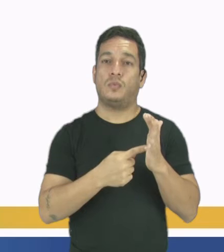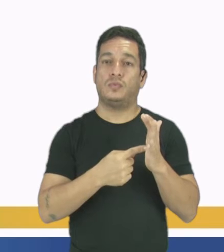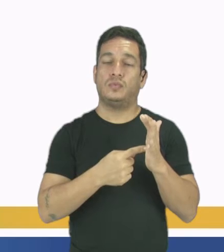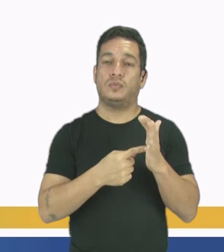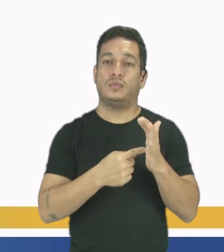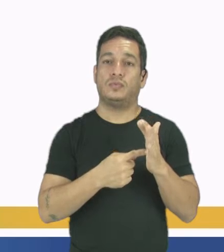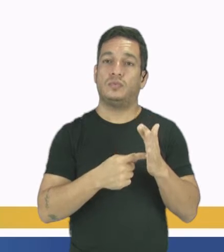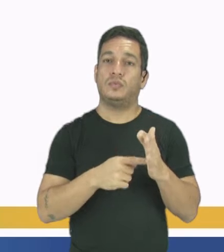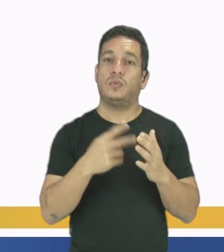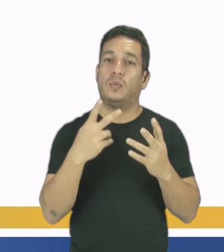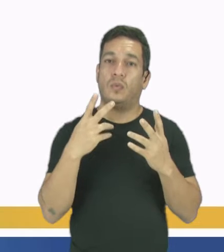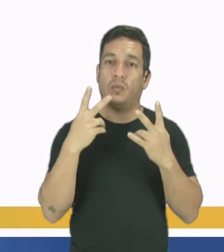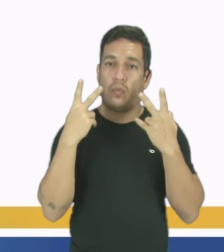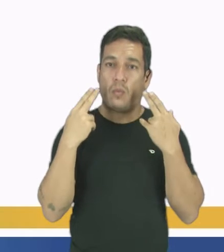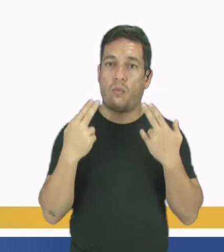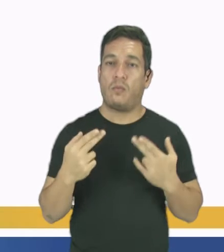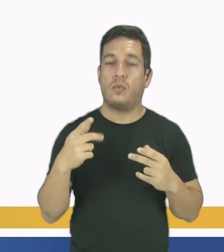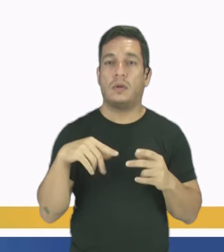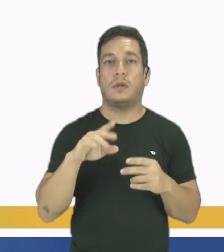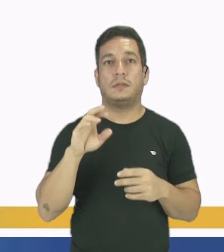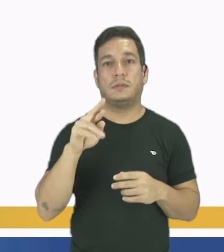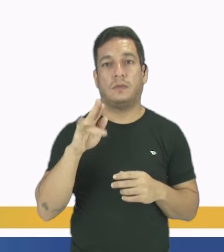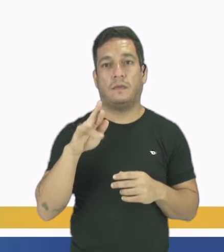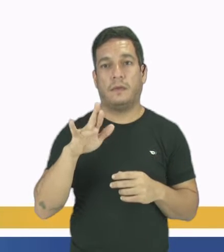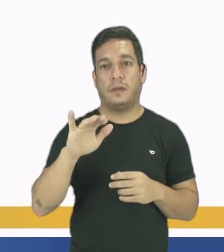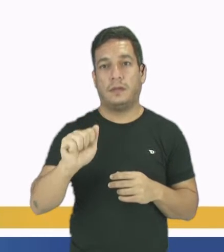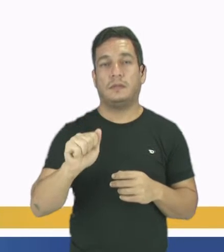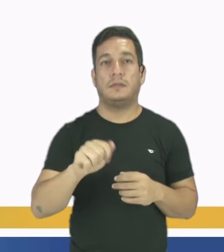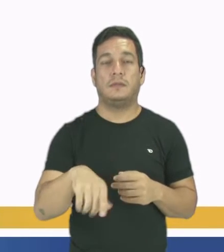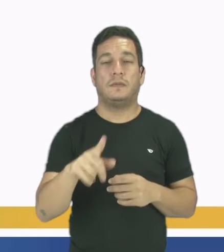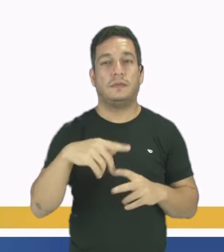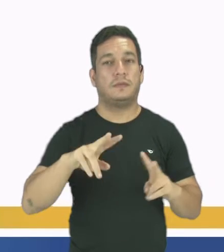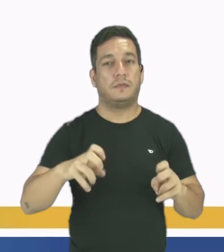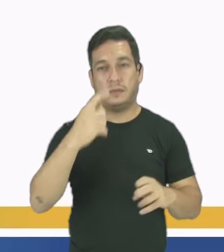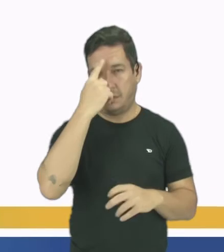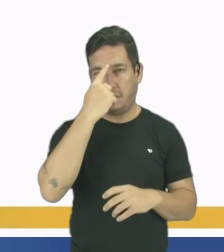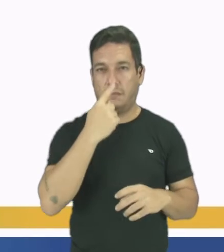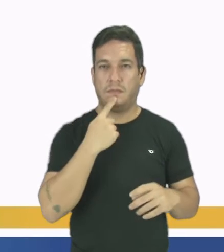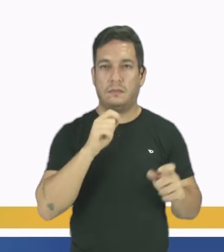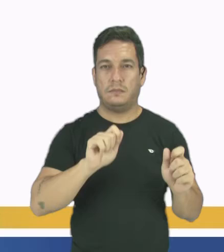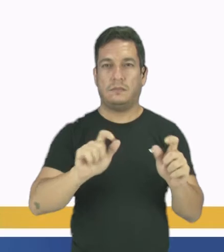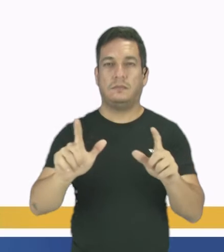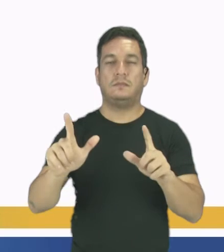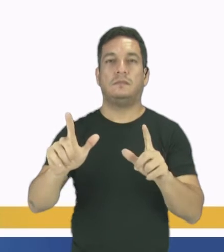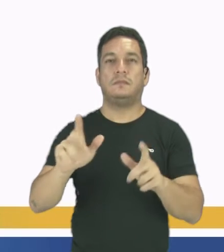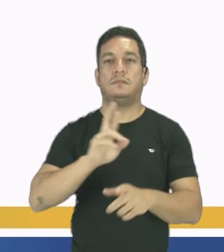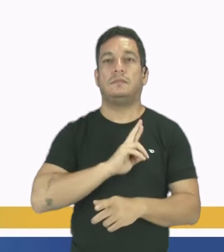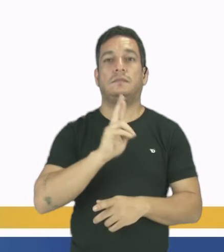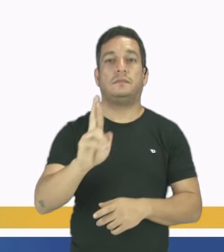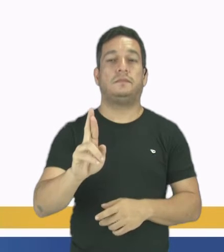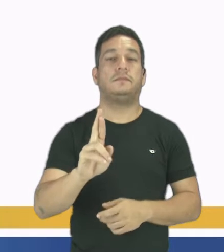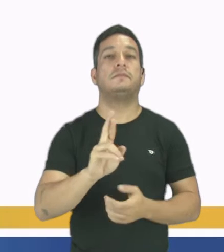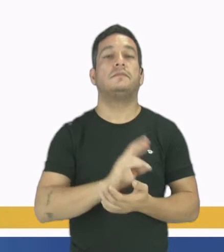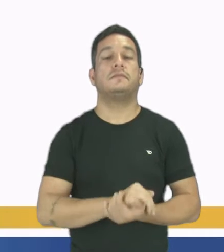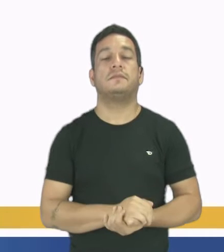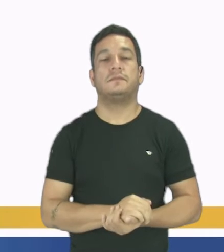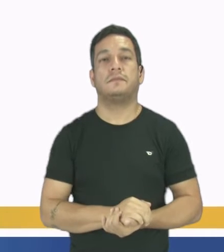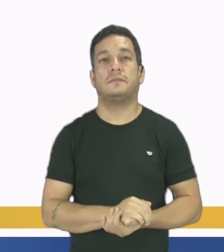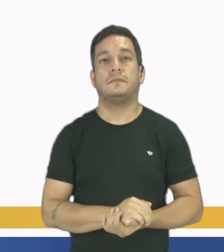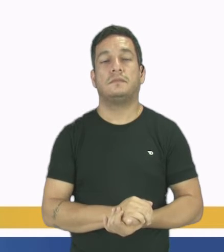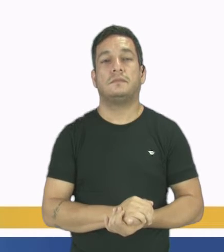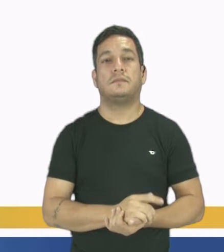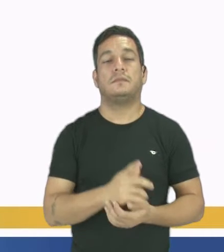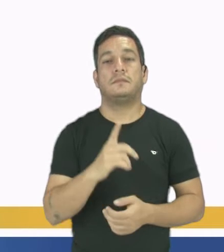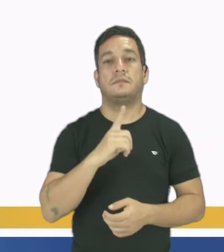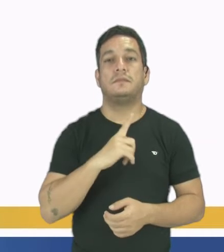pontos comuns a essas circunferências. Então, observe aí pela representação geométrica,